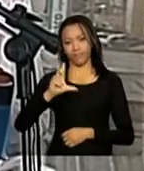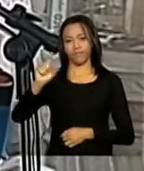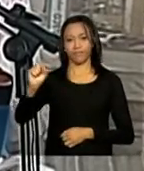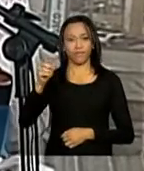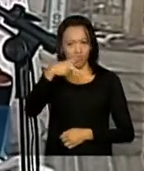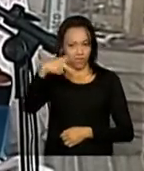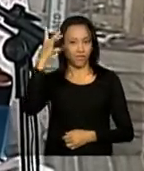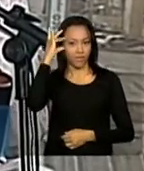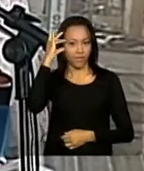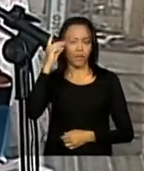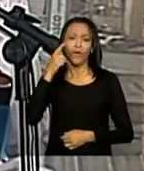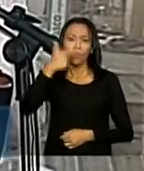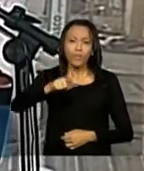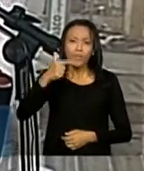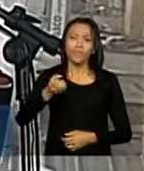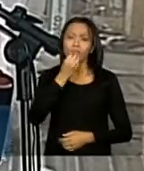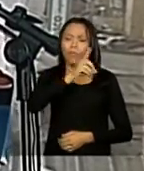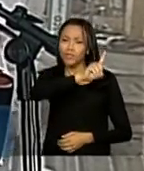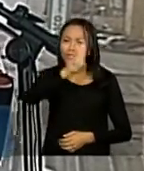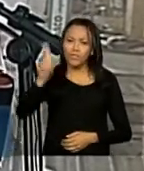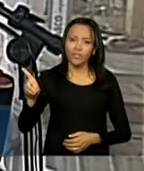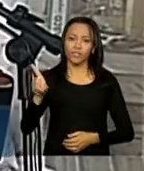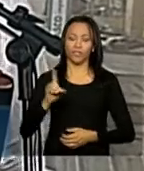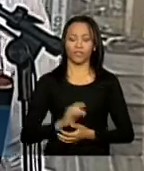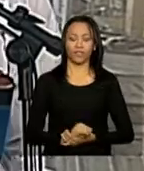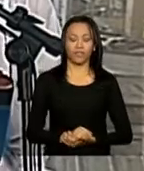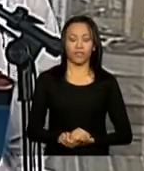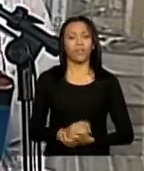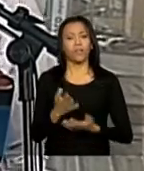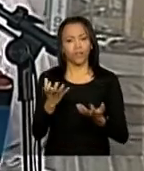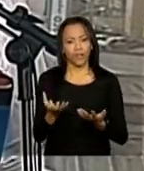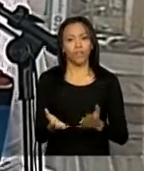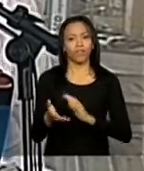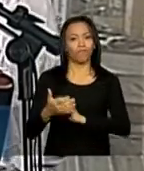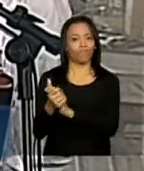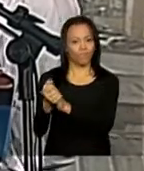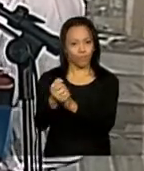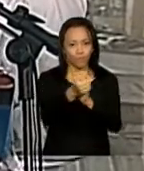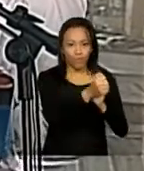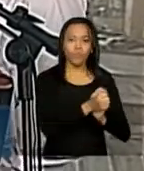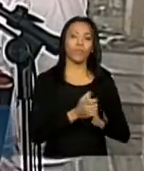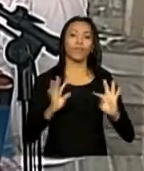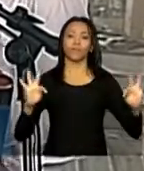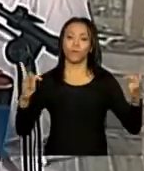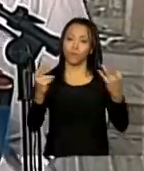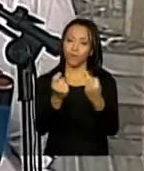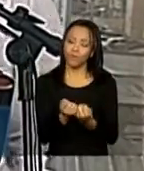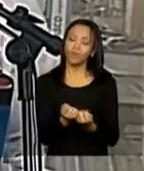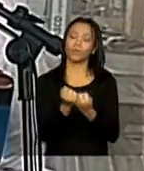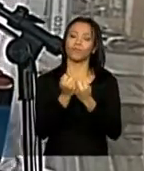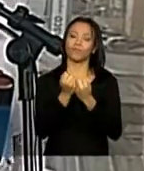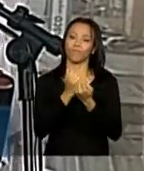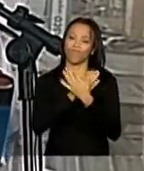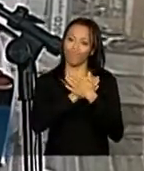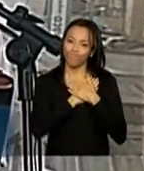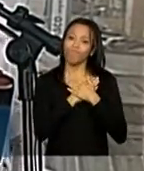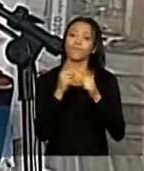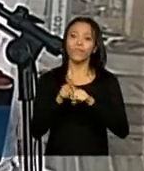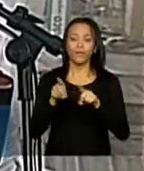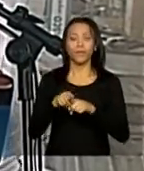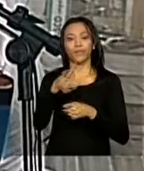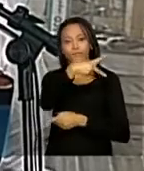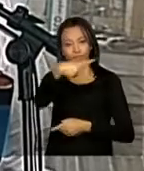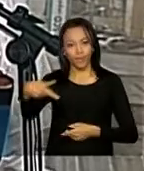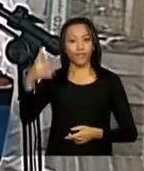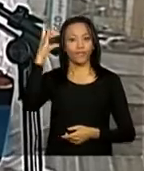Bom dia de novo. Bom, queria cumprimentar a todos, cumprimentar com muito carinho a nossa querida